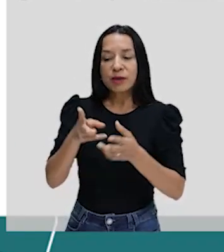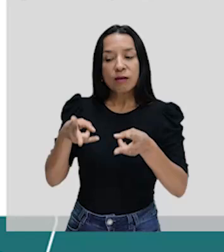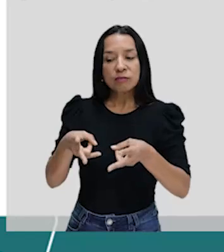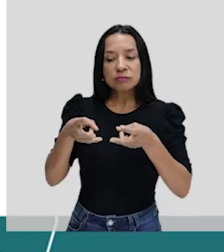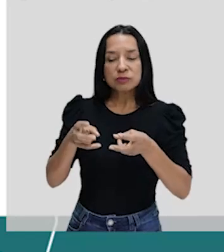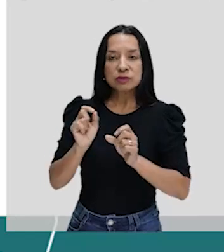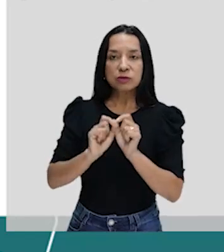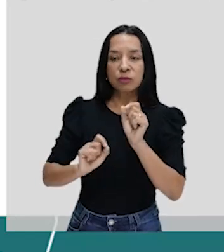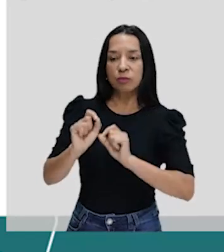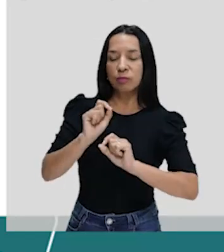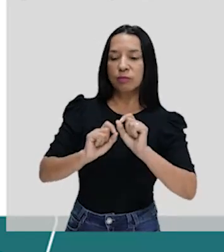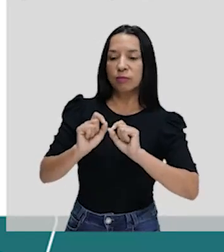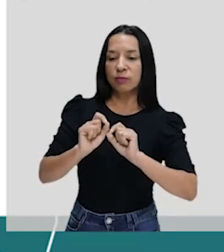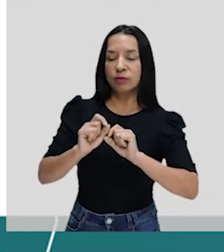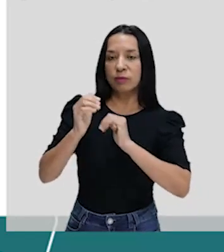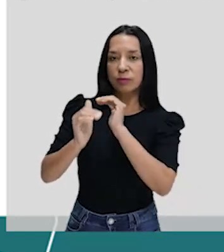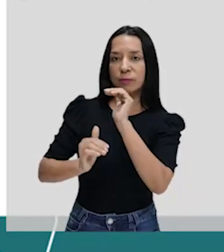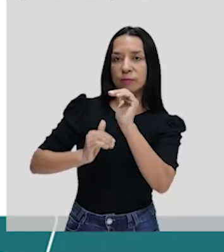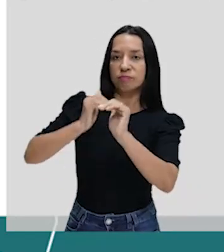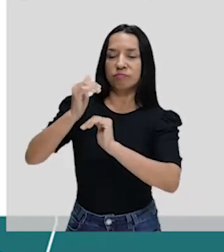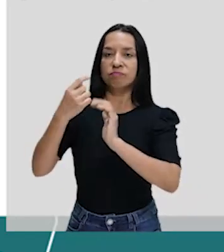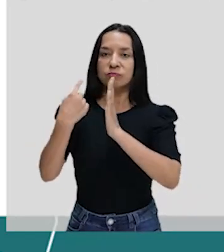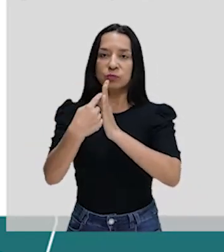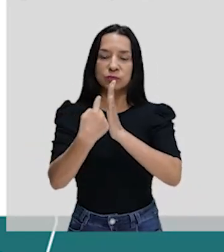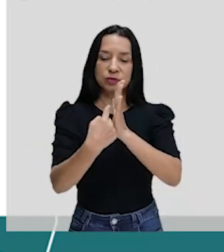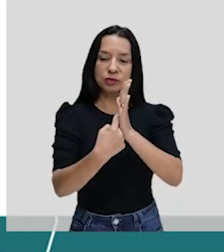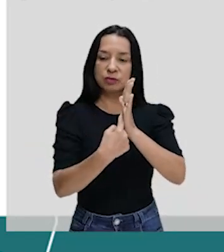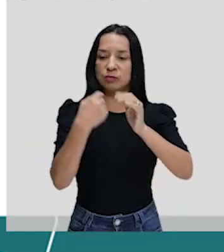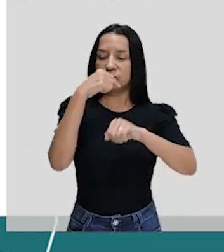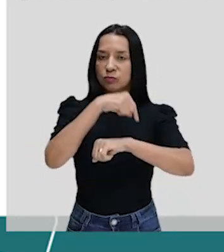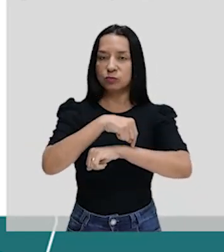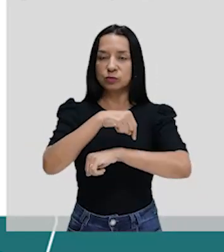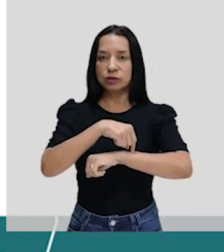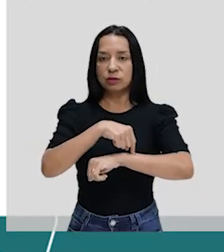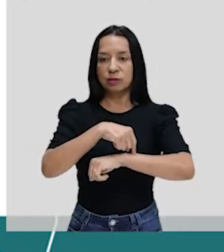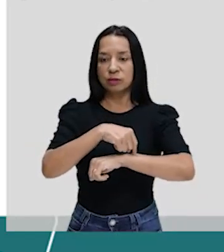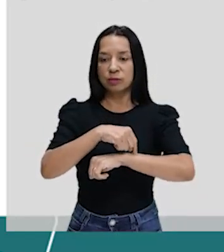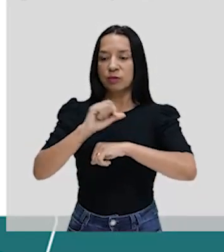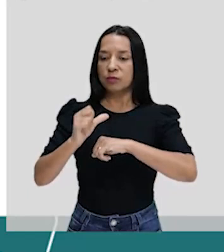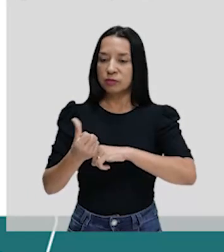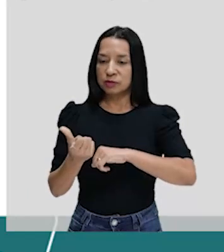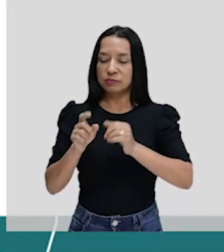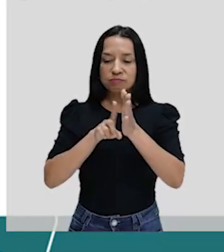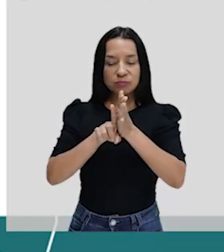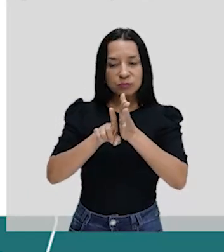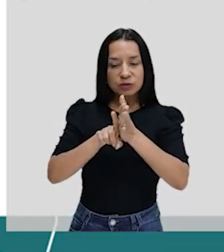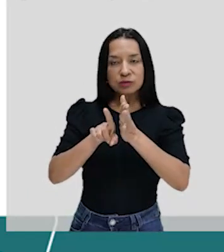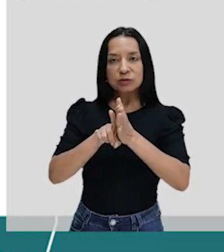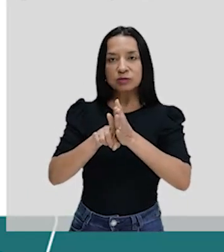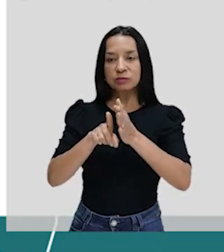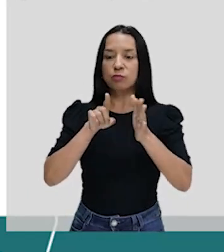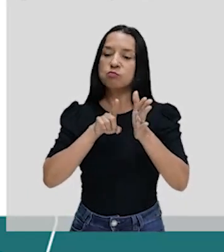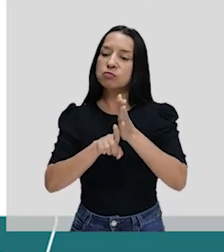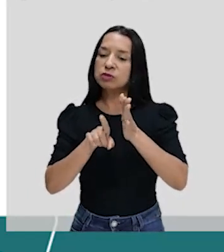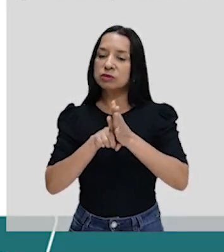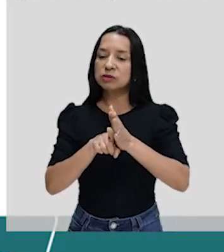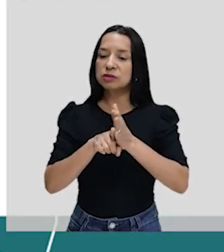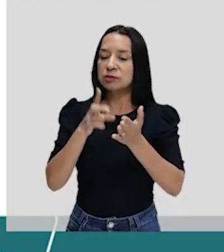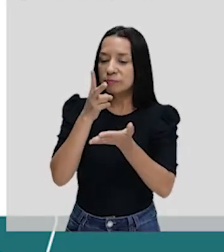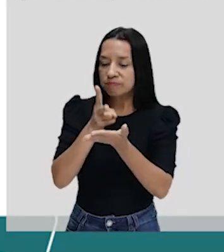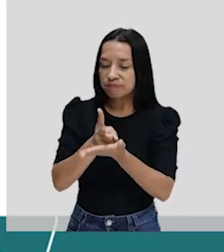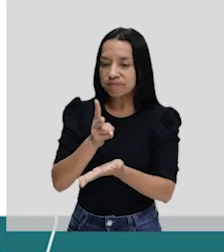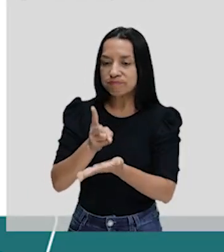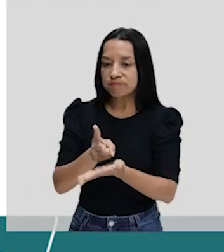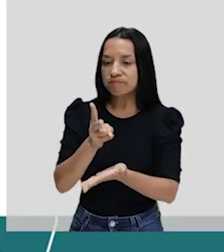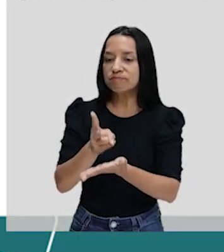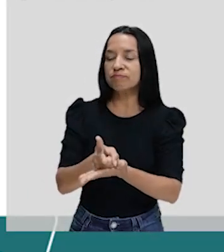aquele processo que eu falei para vocês de planejamento, periodização e a avaliação ela é